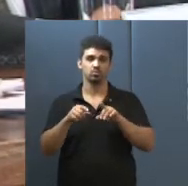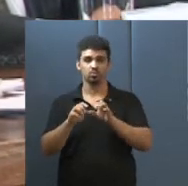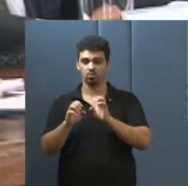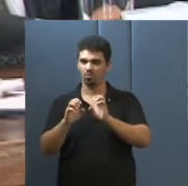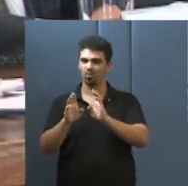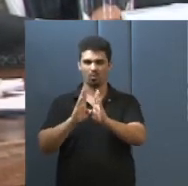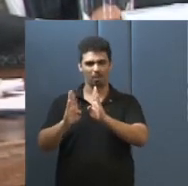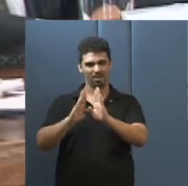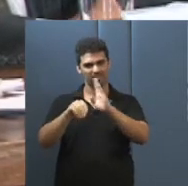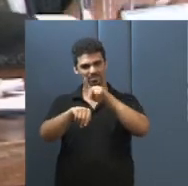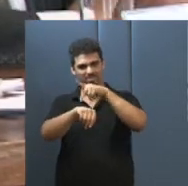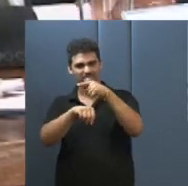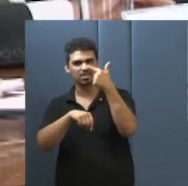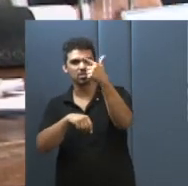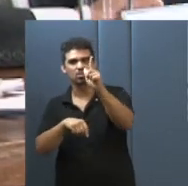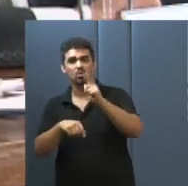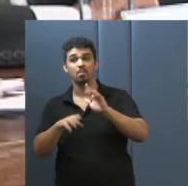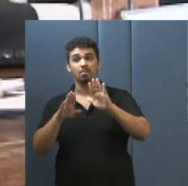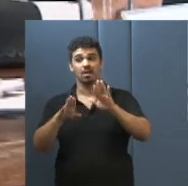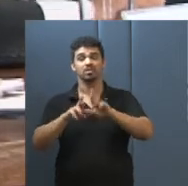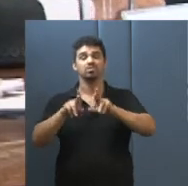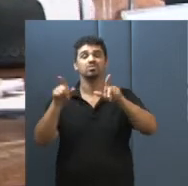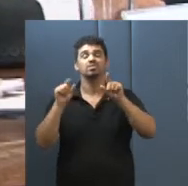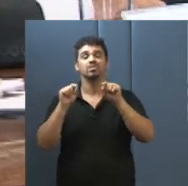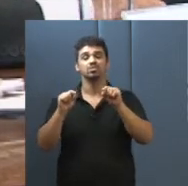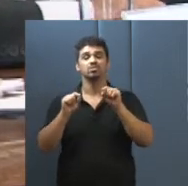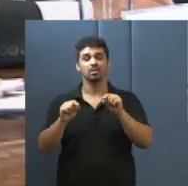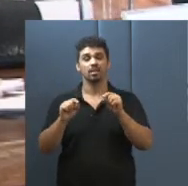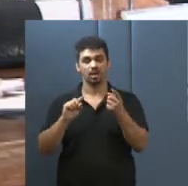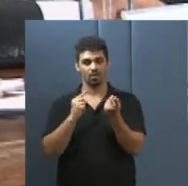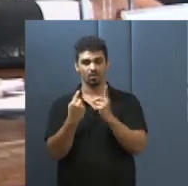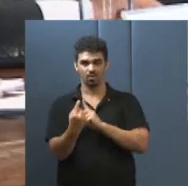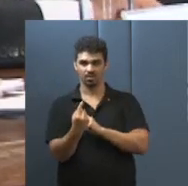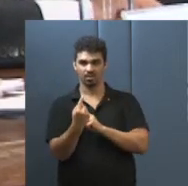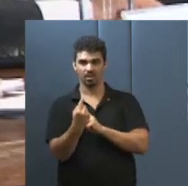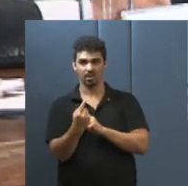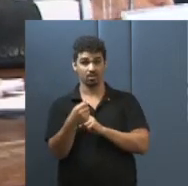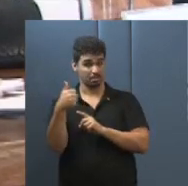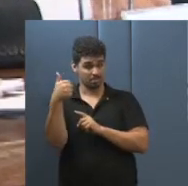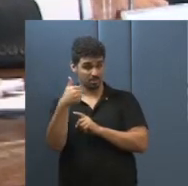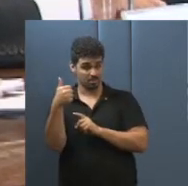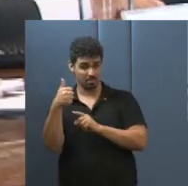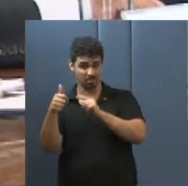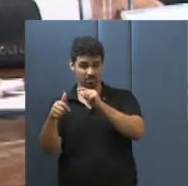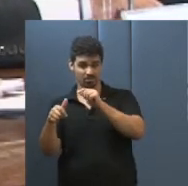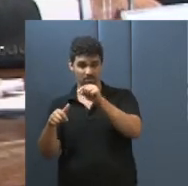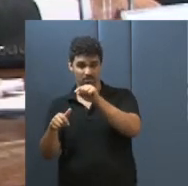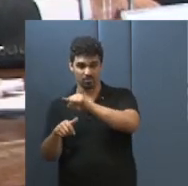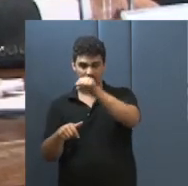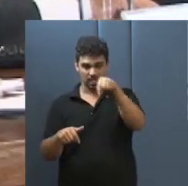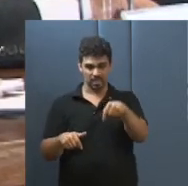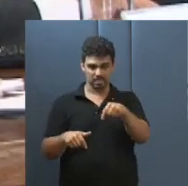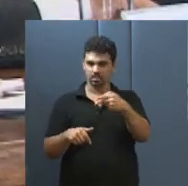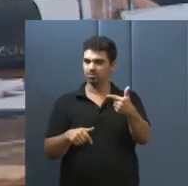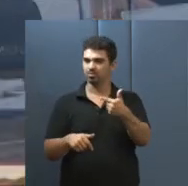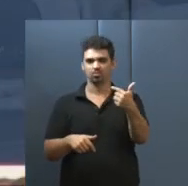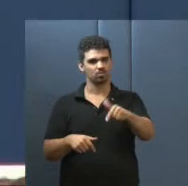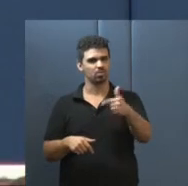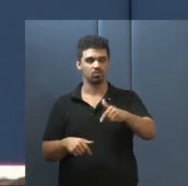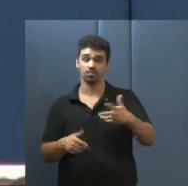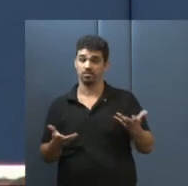exterior, mas a diferença é que, ao contrário da primeira operação, ainda não houve sinistro nessa segunda